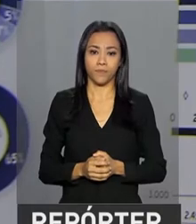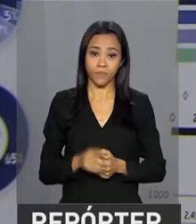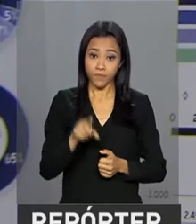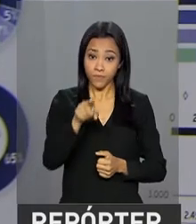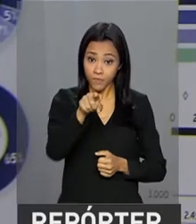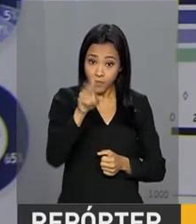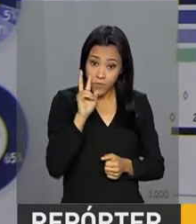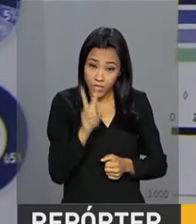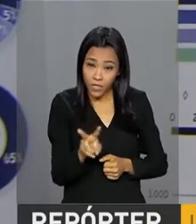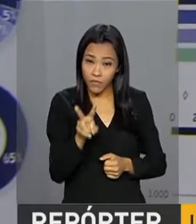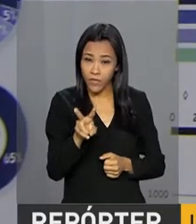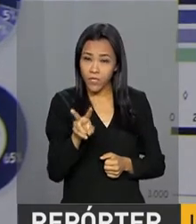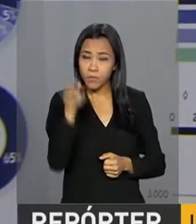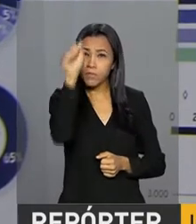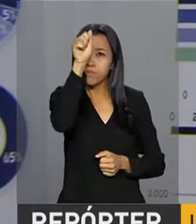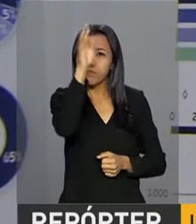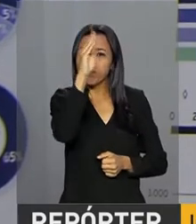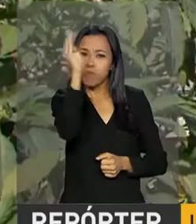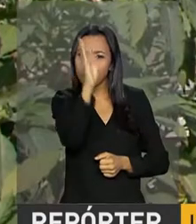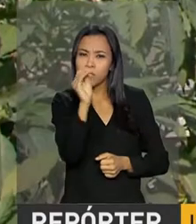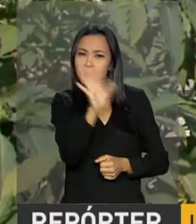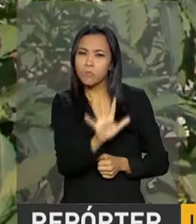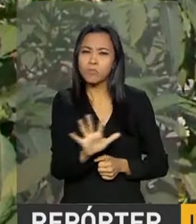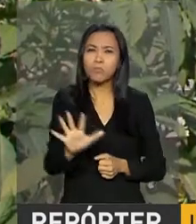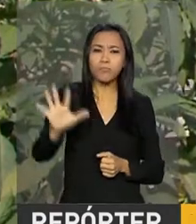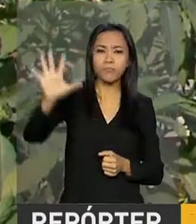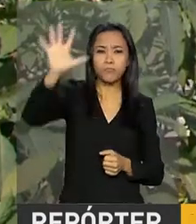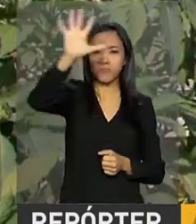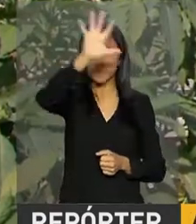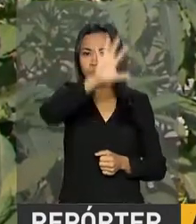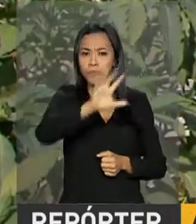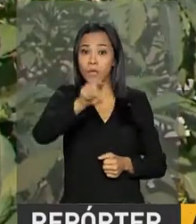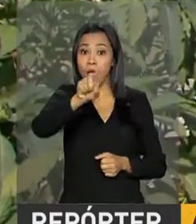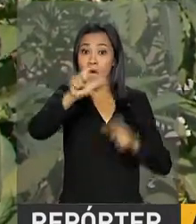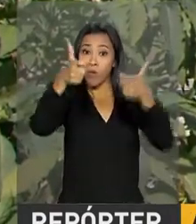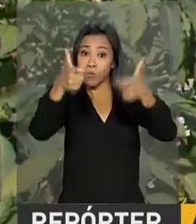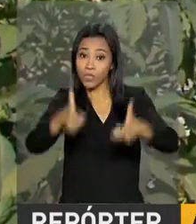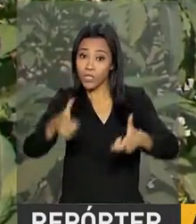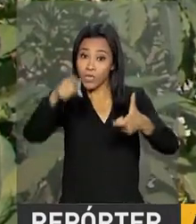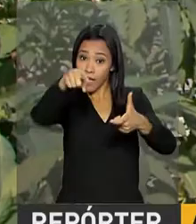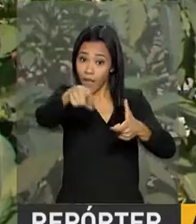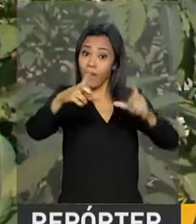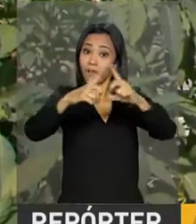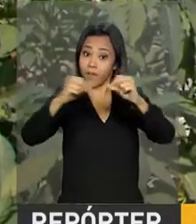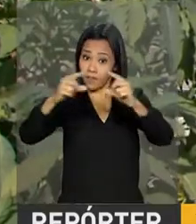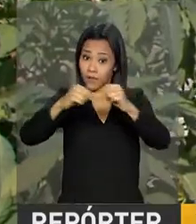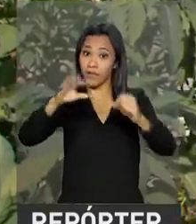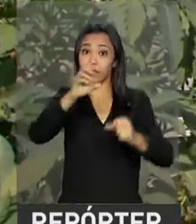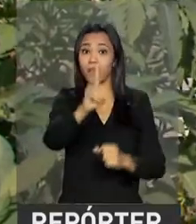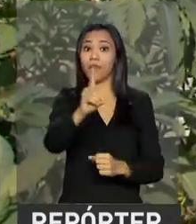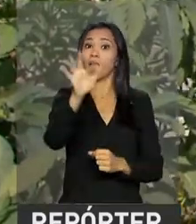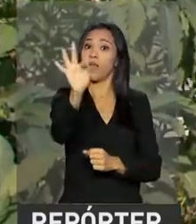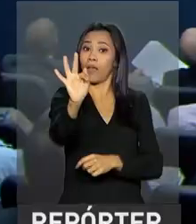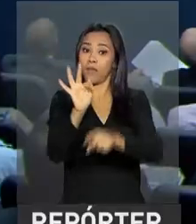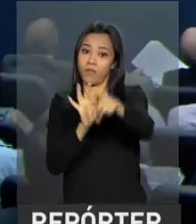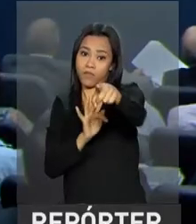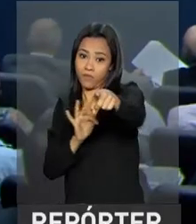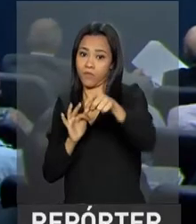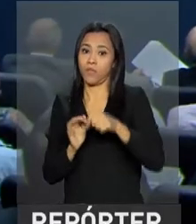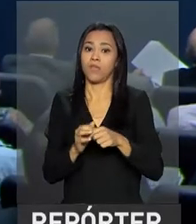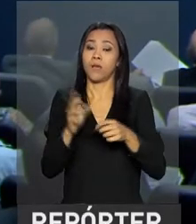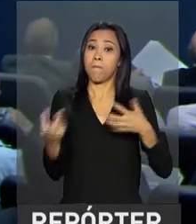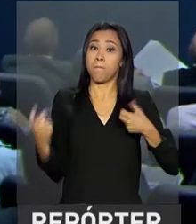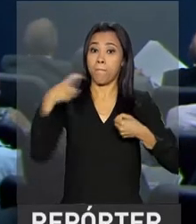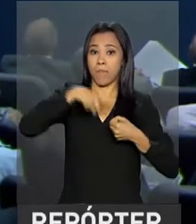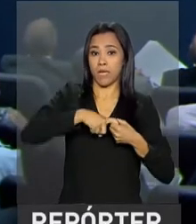Um oásis no meio do Cerrado. Este local é o Distrito Federal, de acordo com o Atlas Esgotos,